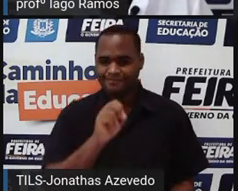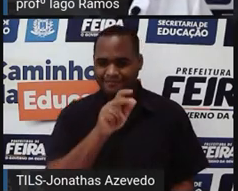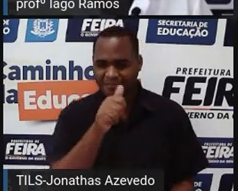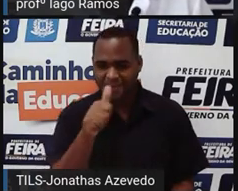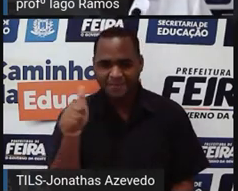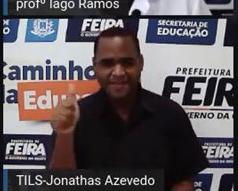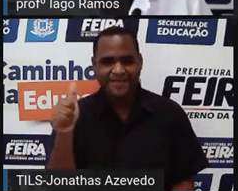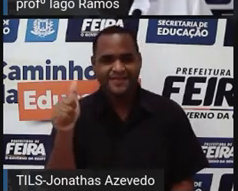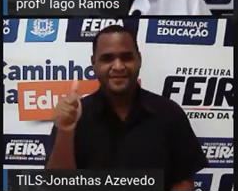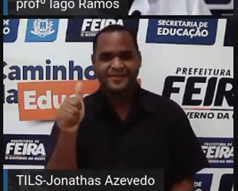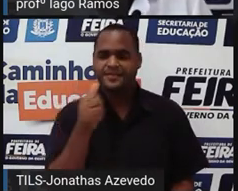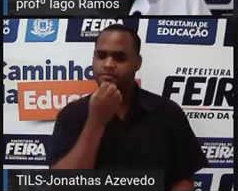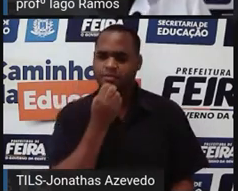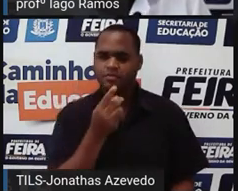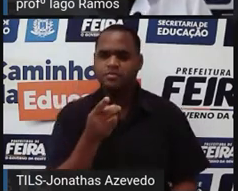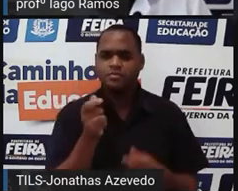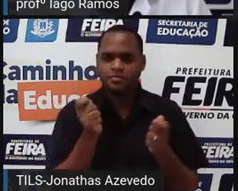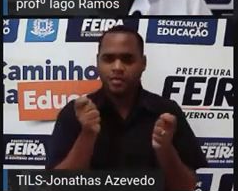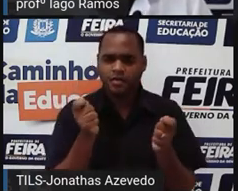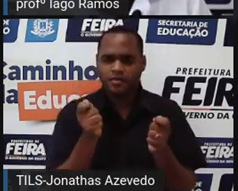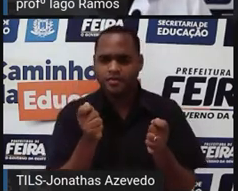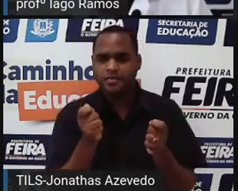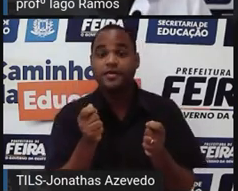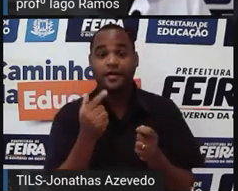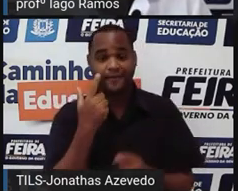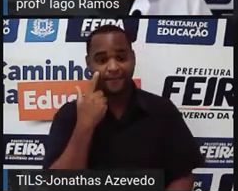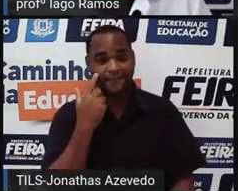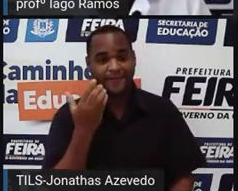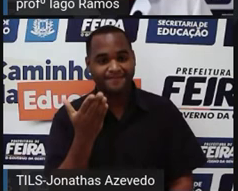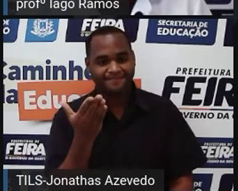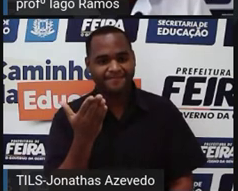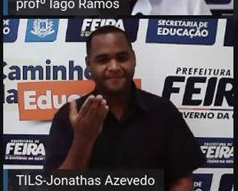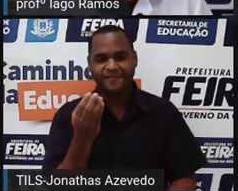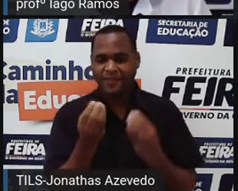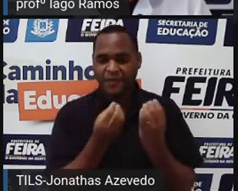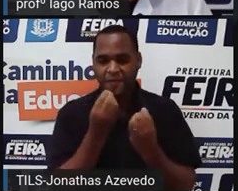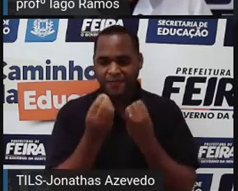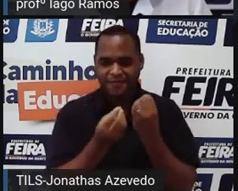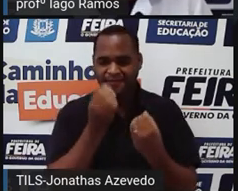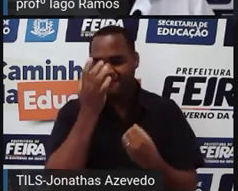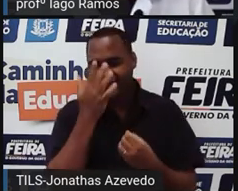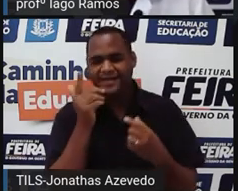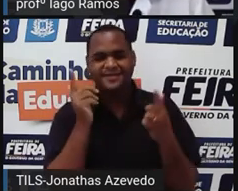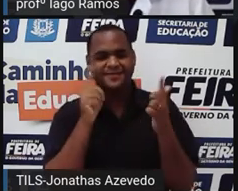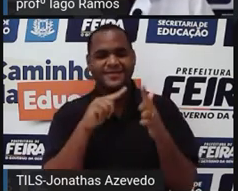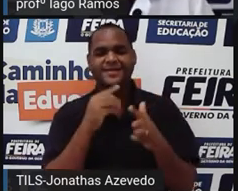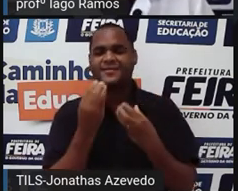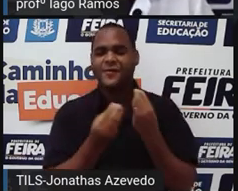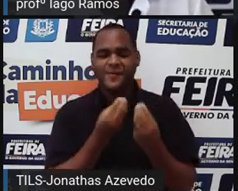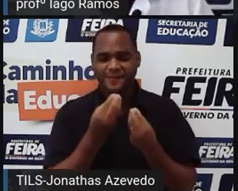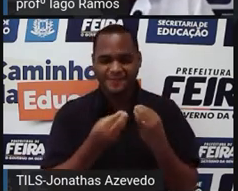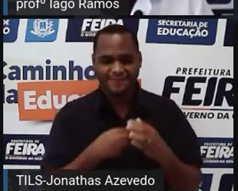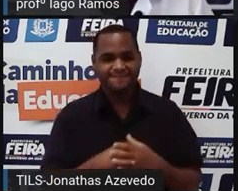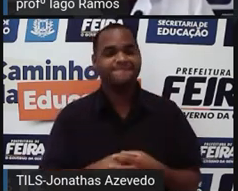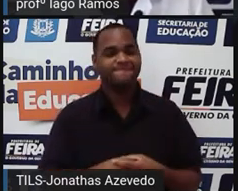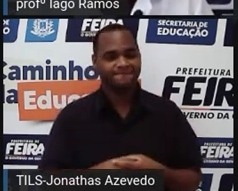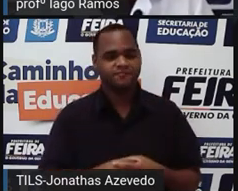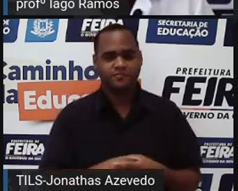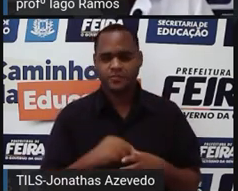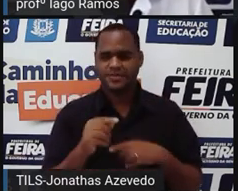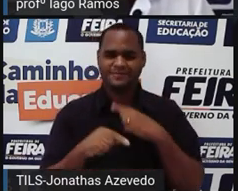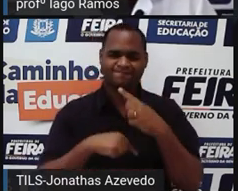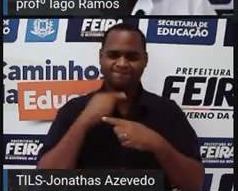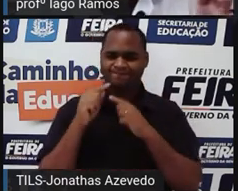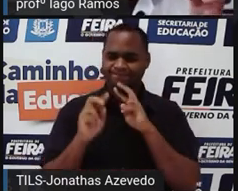Belezinha. E aí? Olha só como é fácil, tá? Se você talvez não tenha